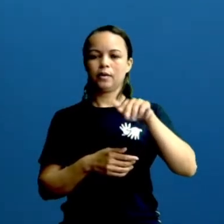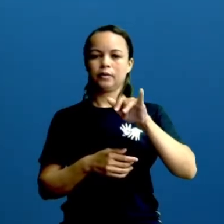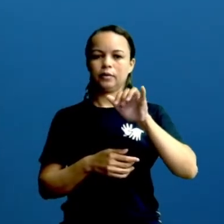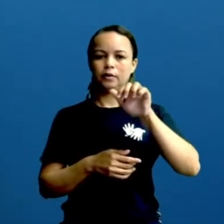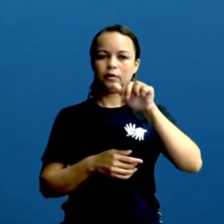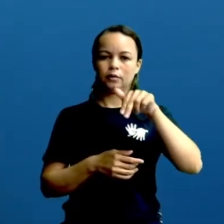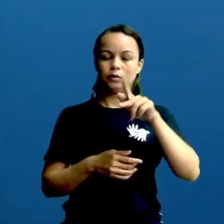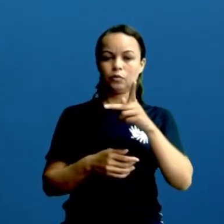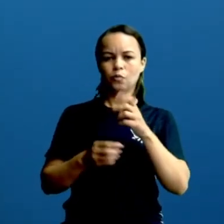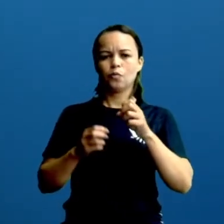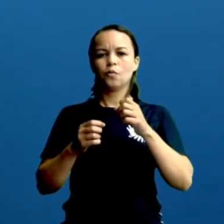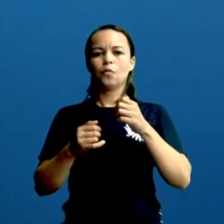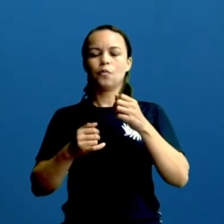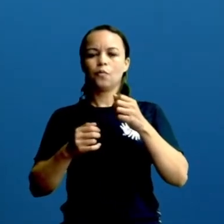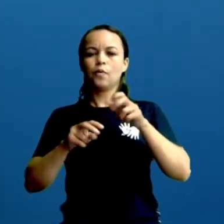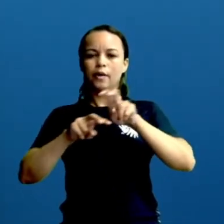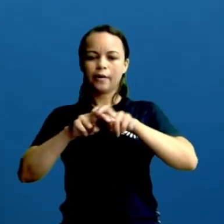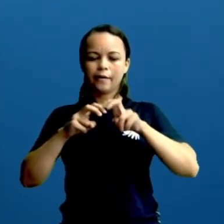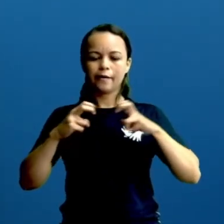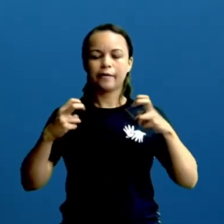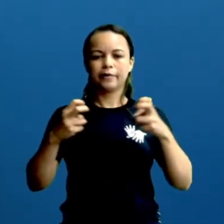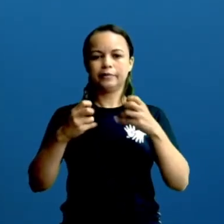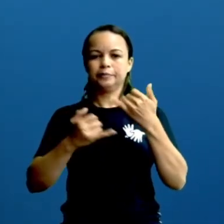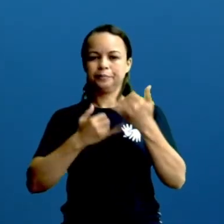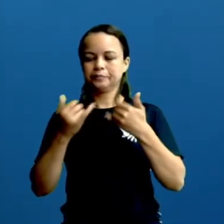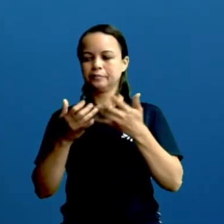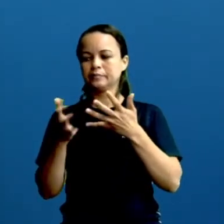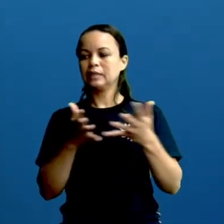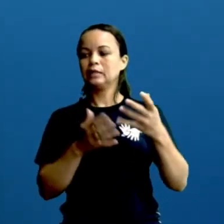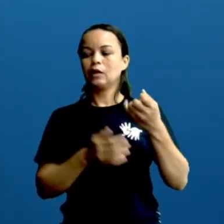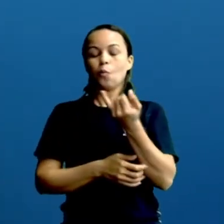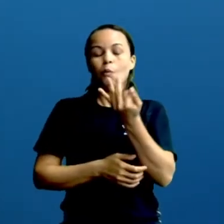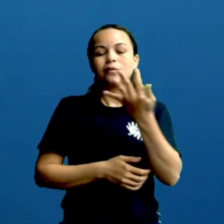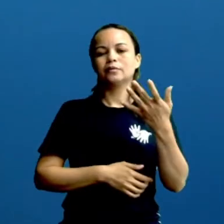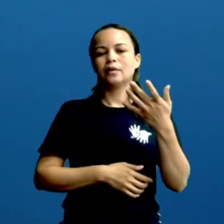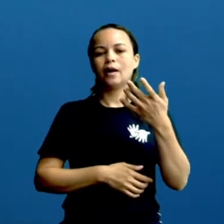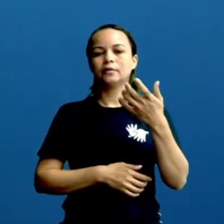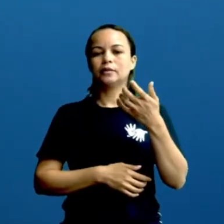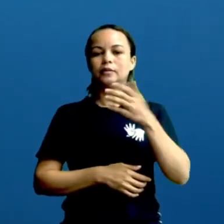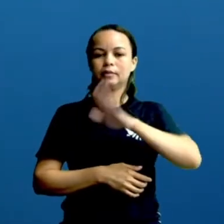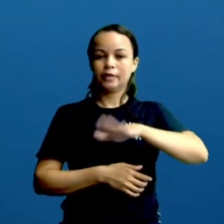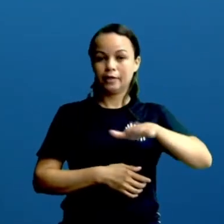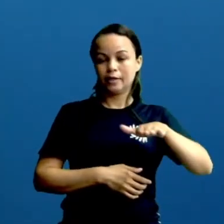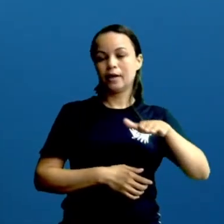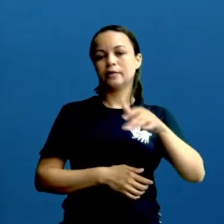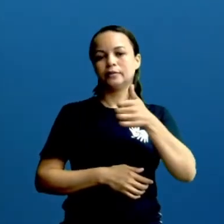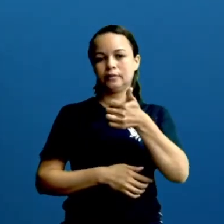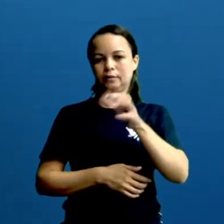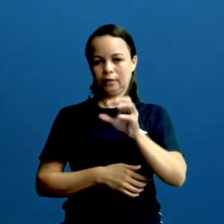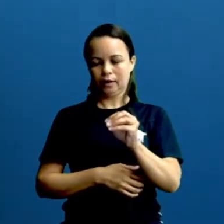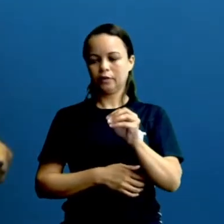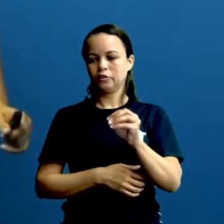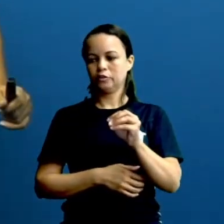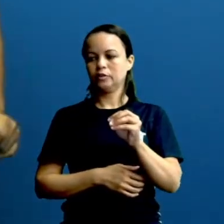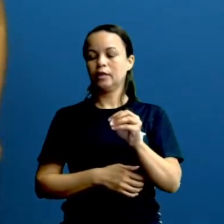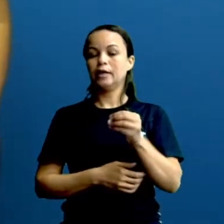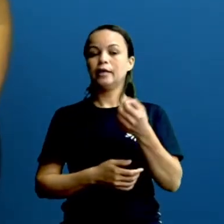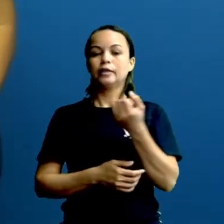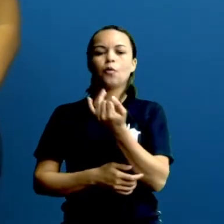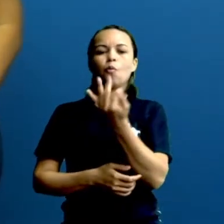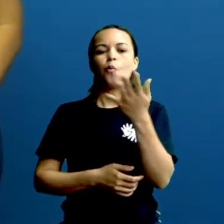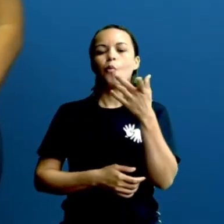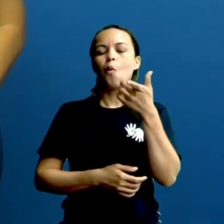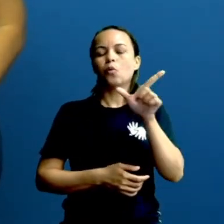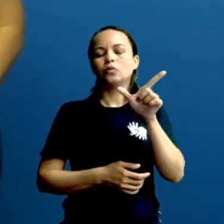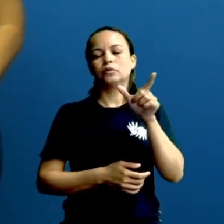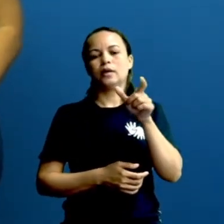crianças, que é 10 crianças. Tenho outra quantidade, que são 16 crianças. Mas